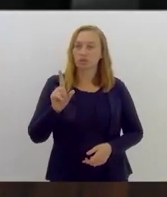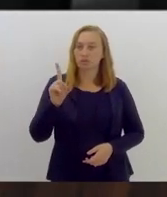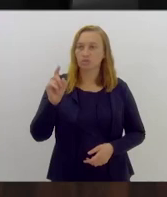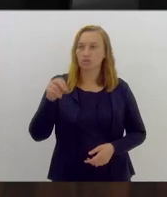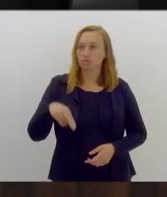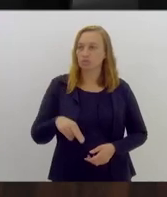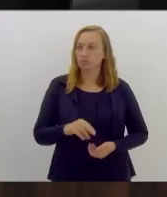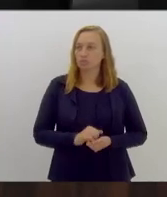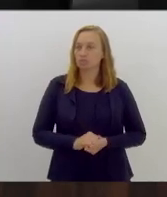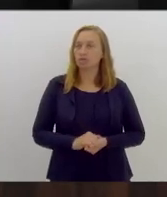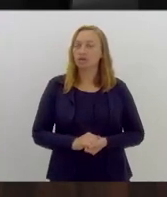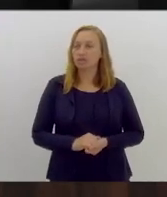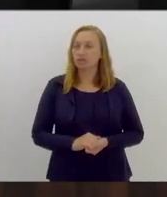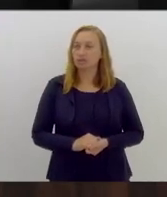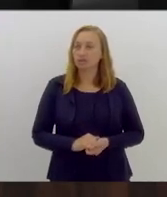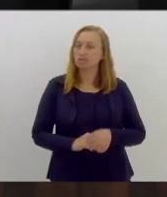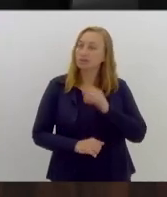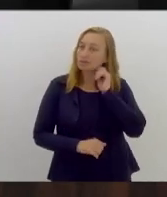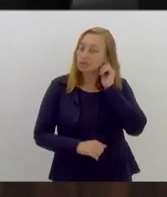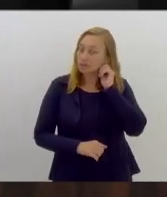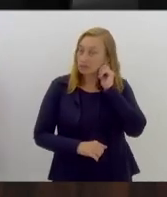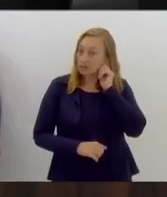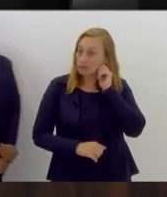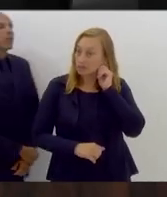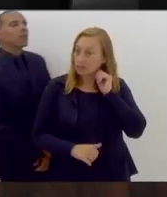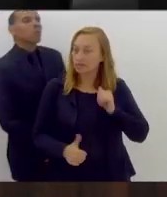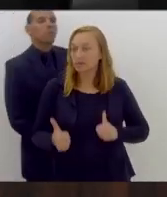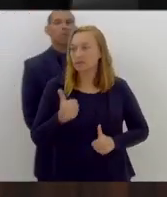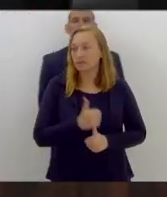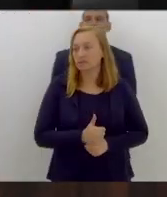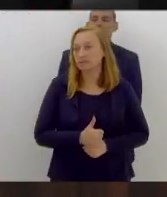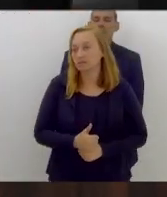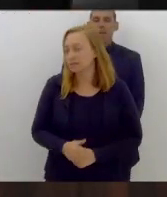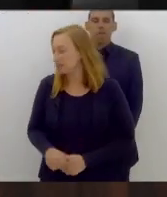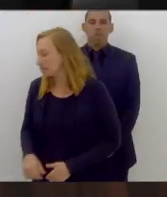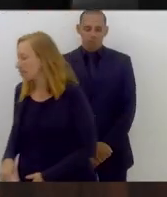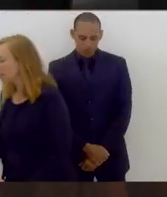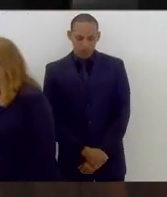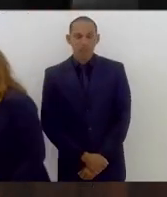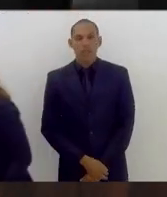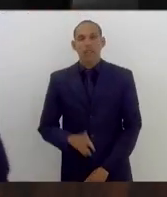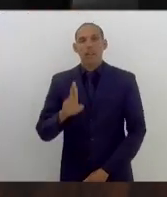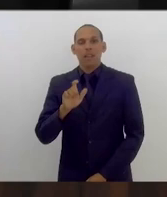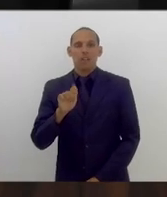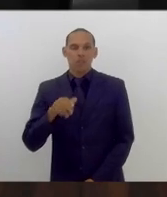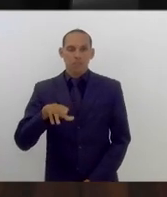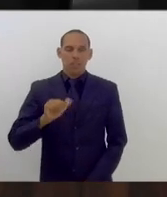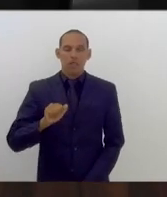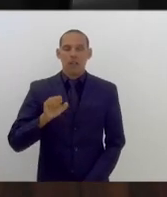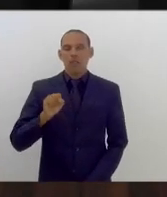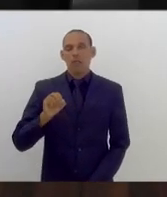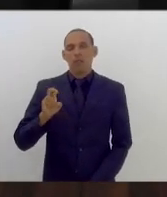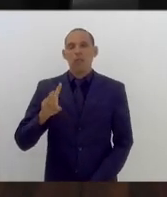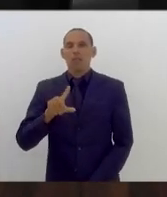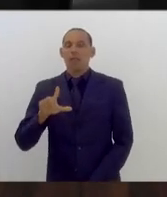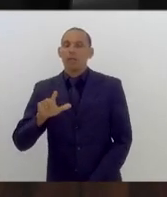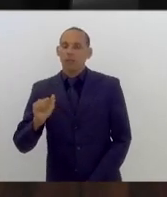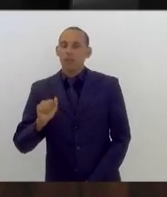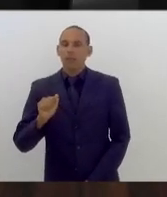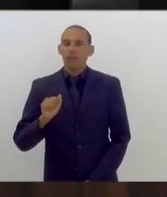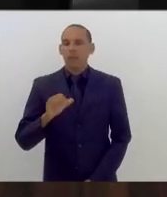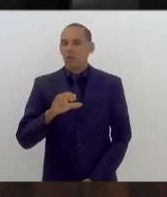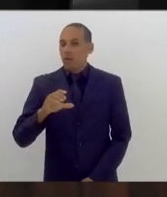João Ricardo do clush naval Regina Souza coordenadora ensino perde